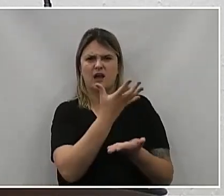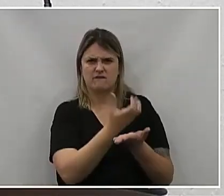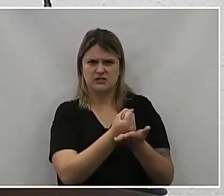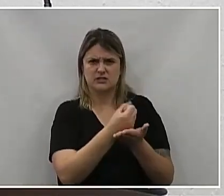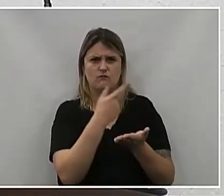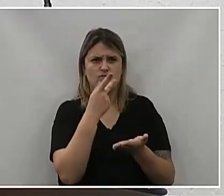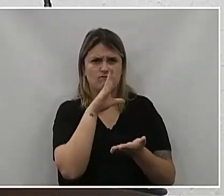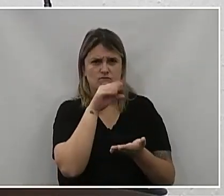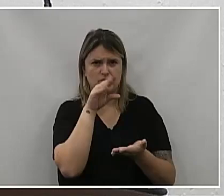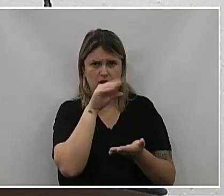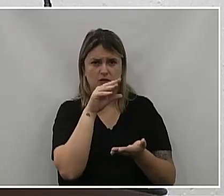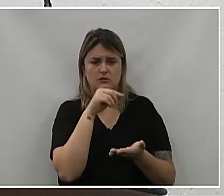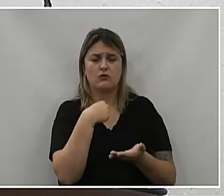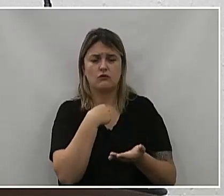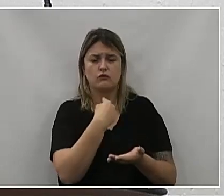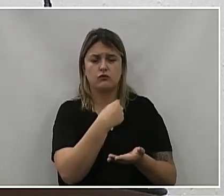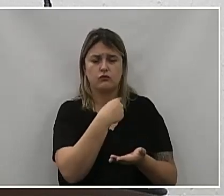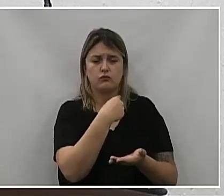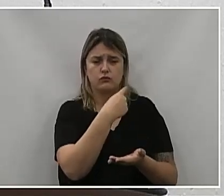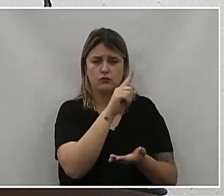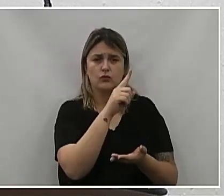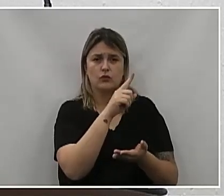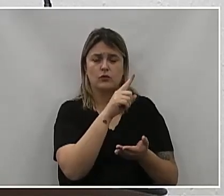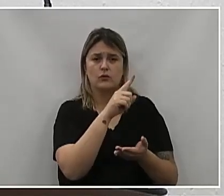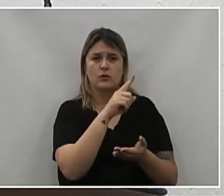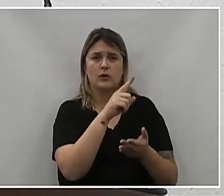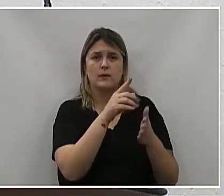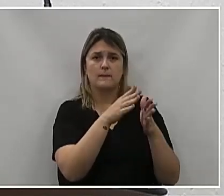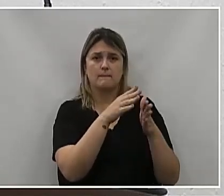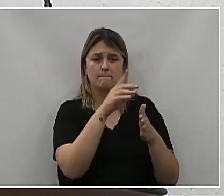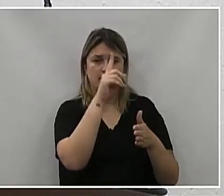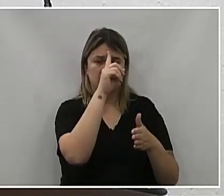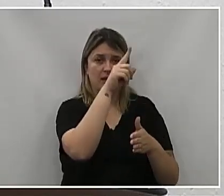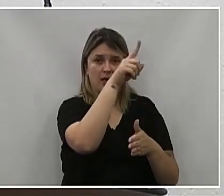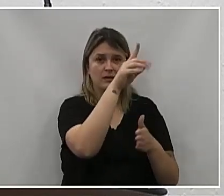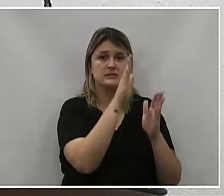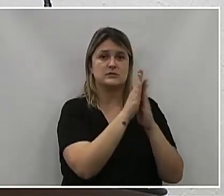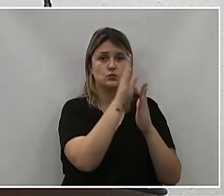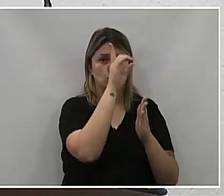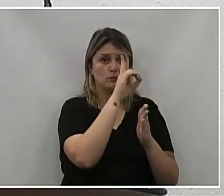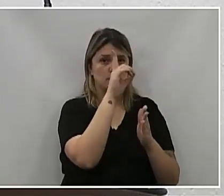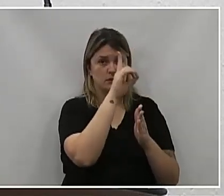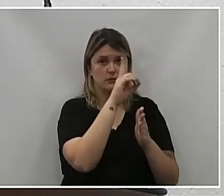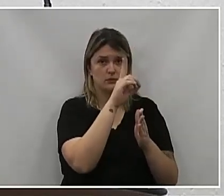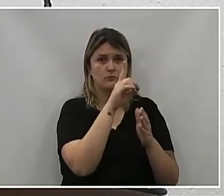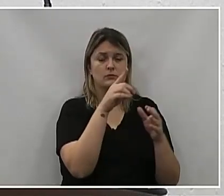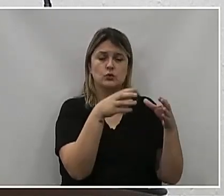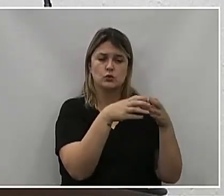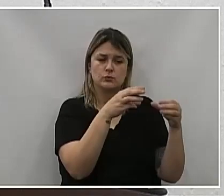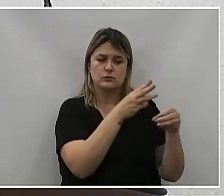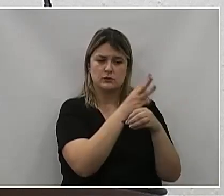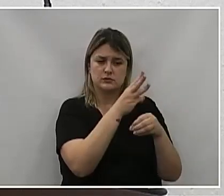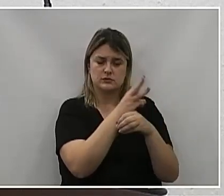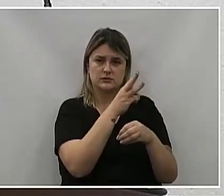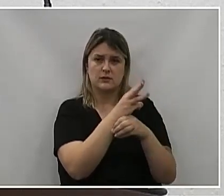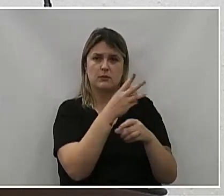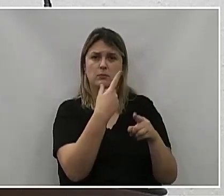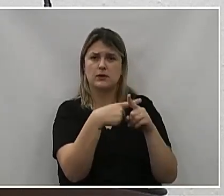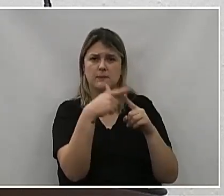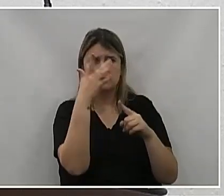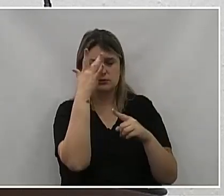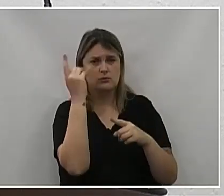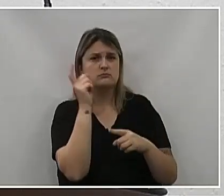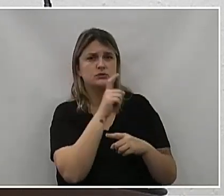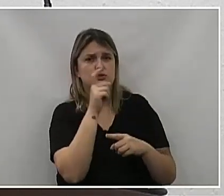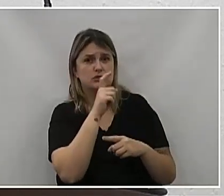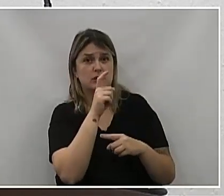hoje vai ser mandado lá para São Domingos, que eu faço questão que caia nos grupos lá para desmascarar a pessoa.